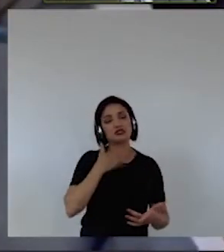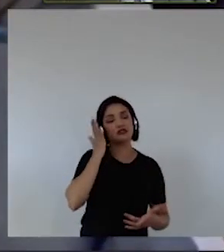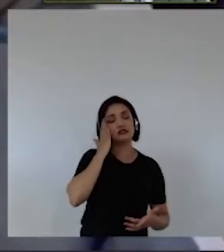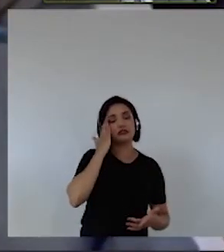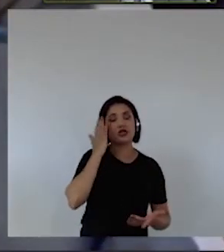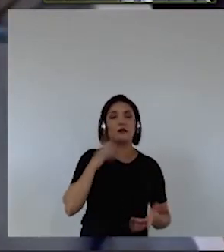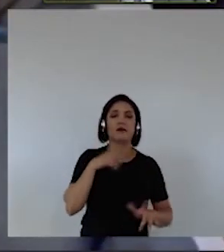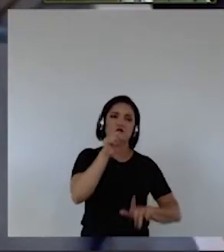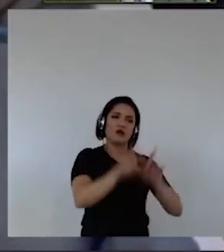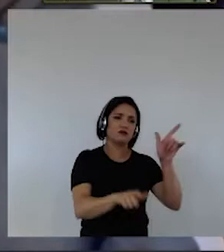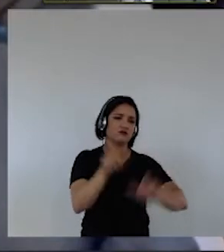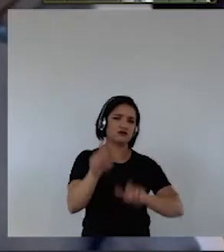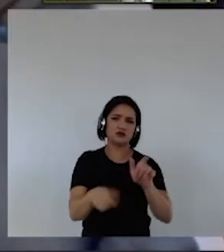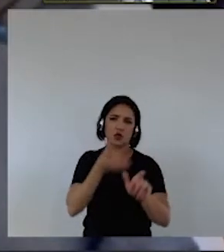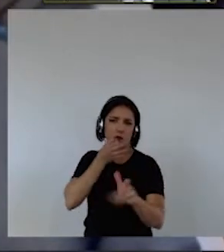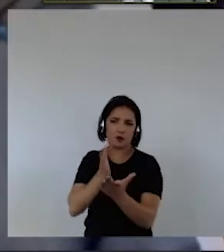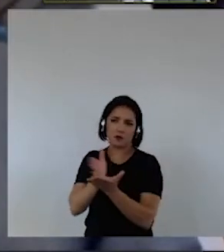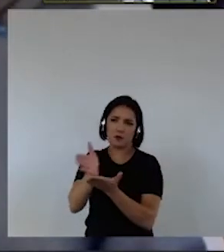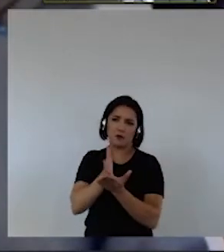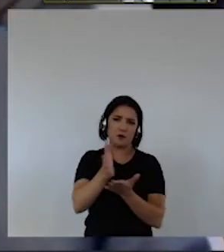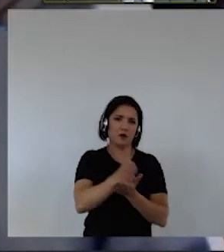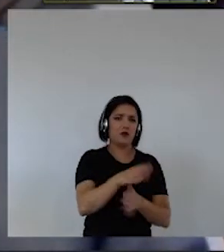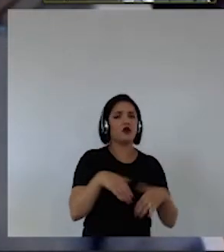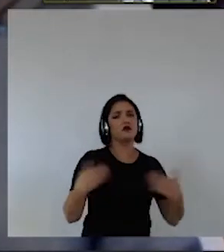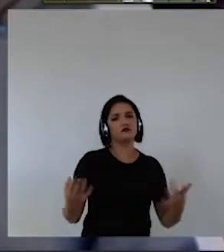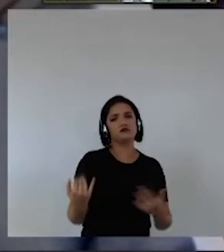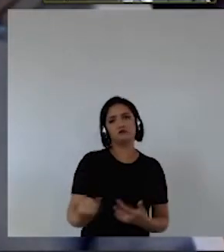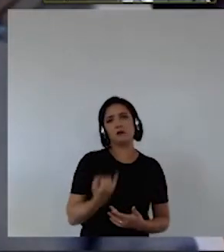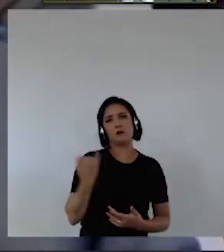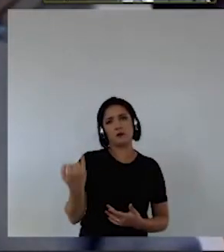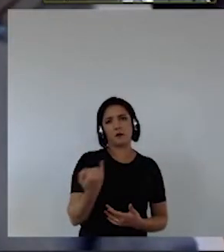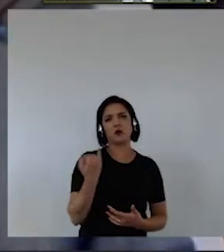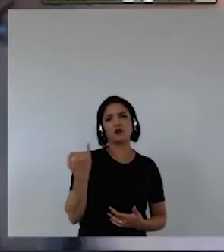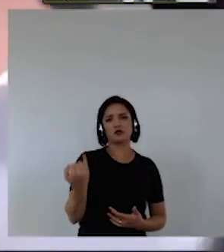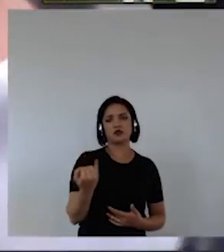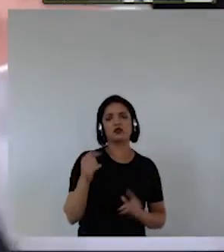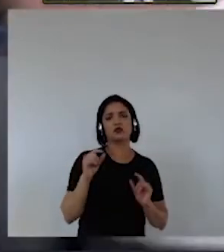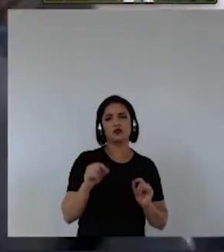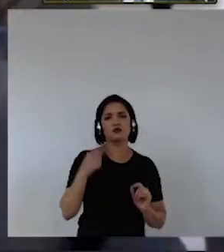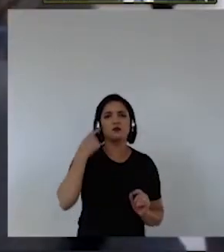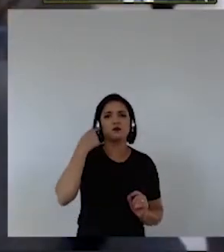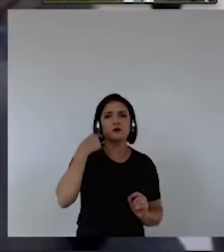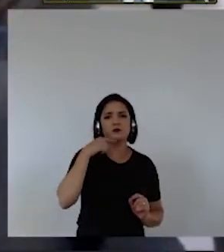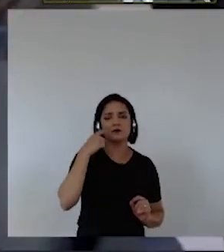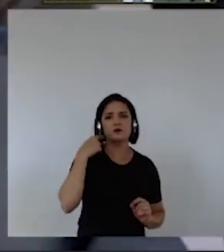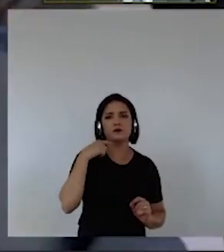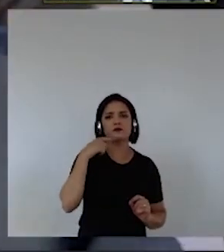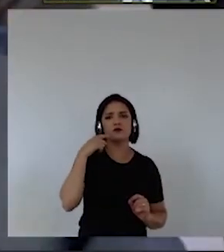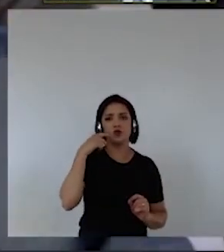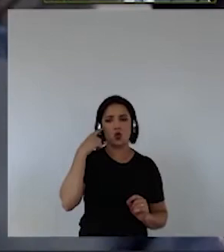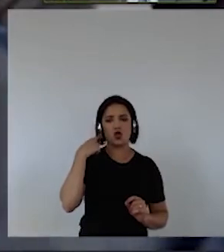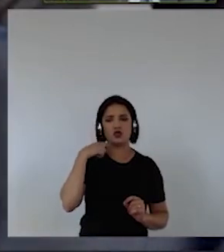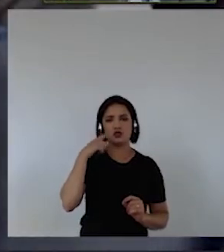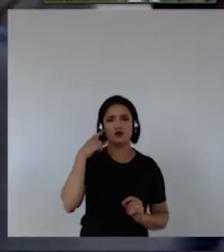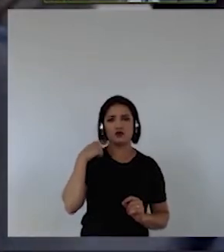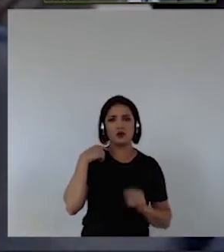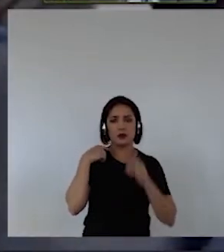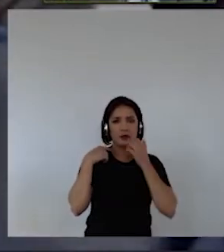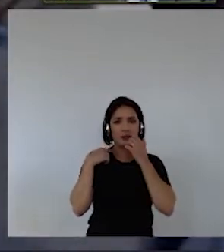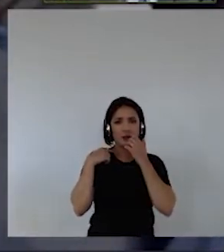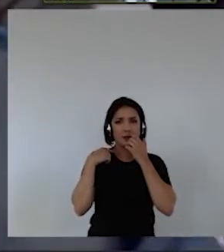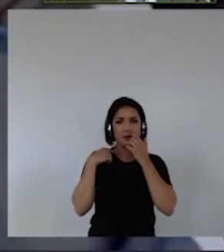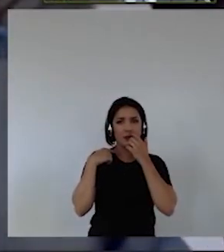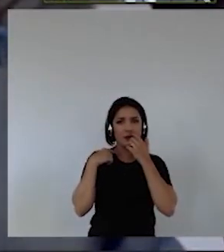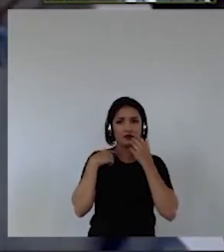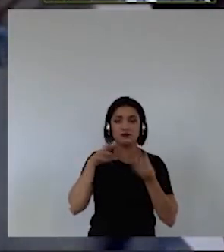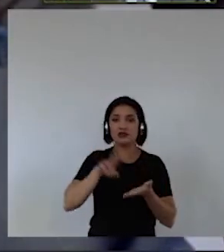um com o seu posicionamento. Então, é muito importante na arbitragem, o advogado de arbitragem não é aquele que é amigo do